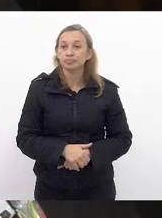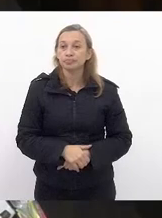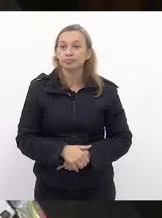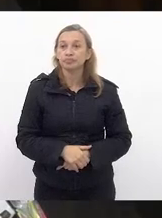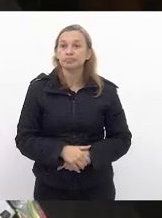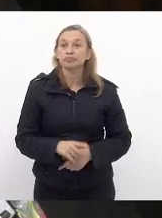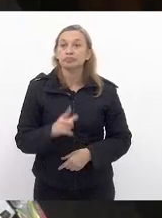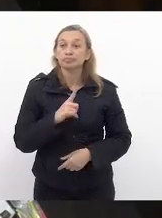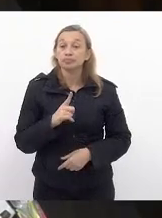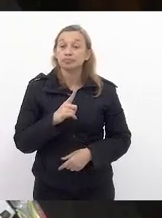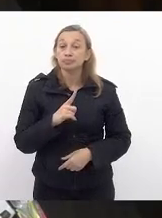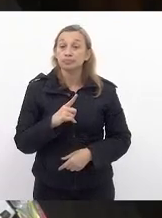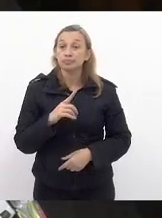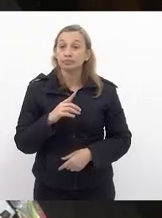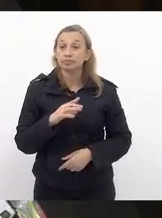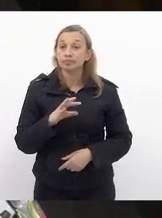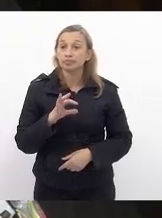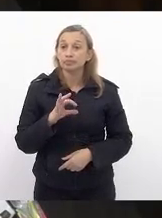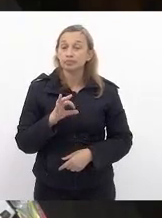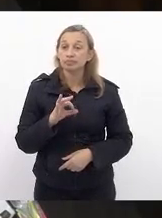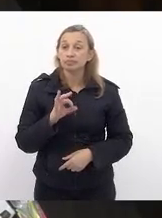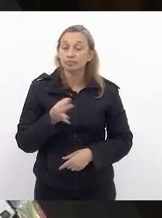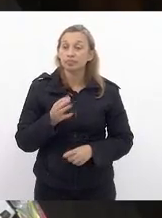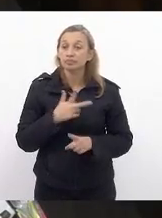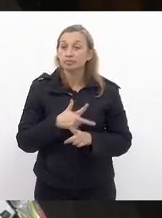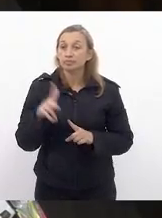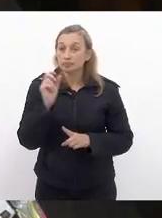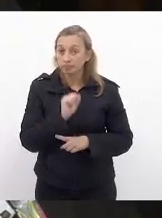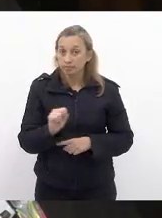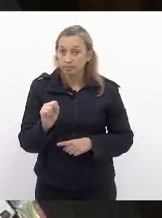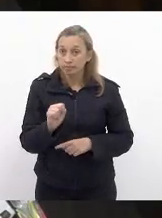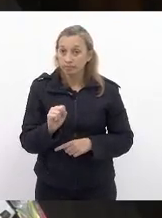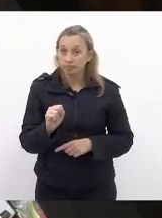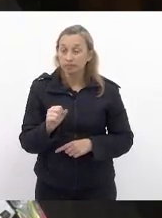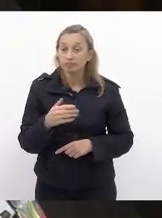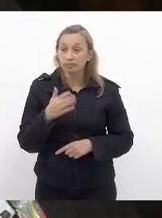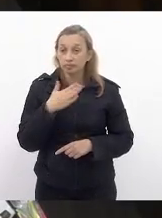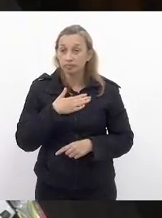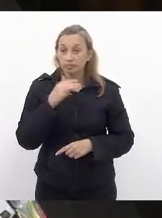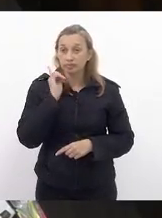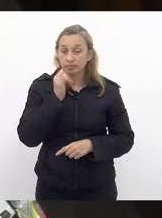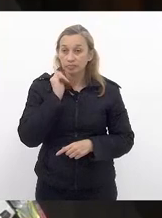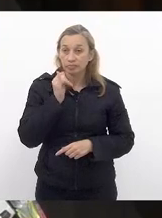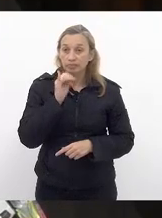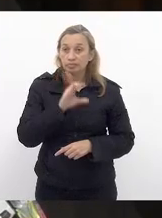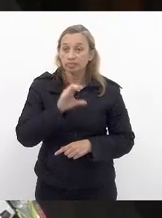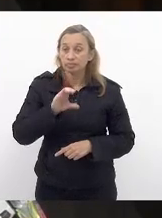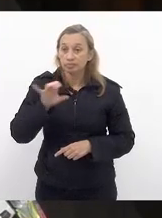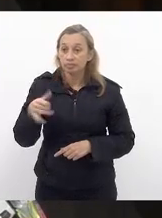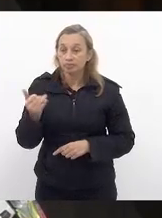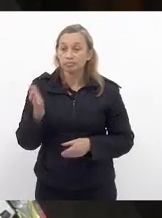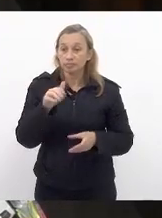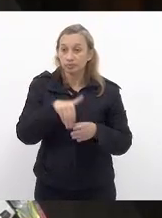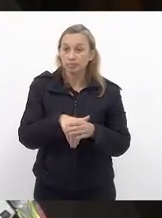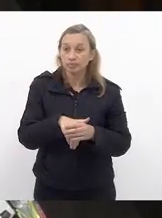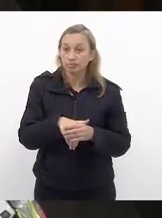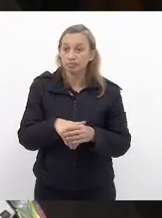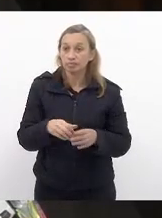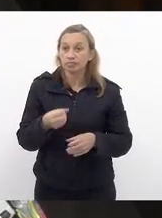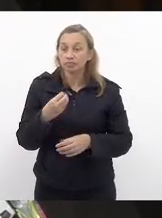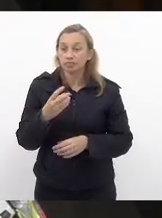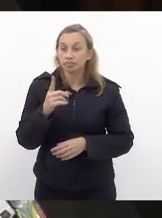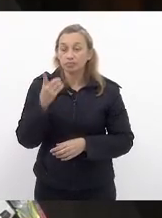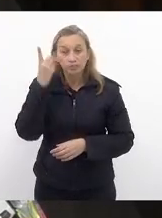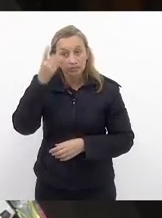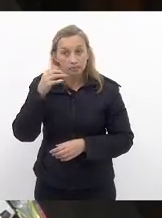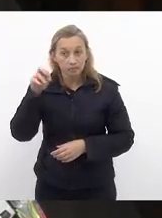nós tivemos êxito e vencemos o meu relatório na ccj com o voto de Minerva do deputado